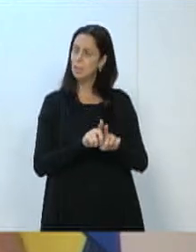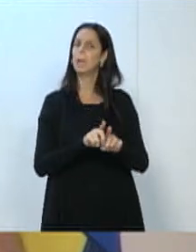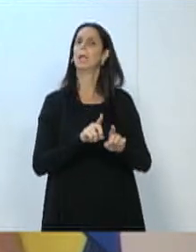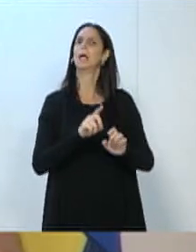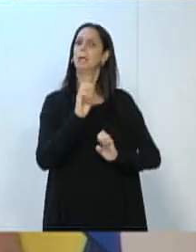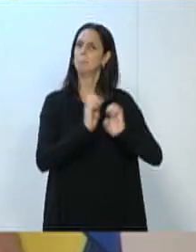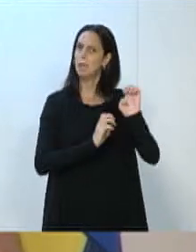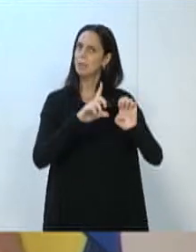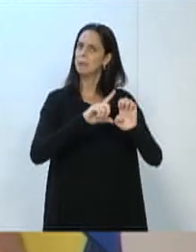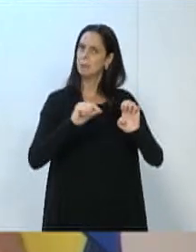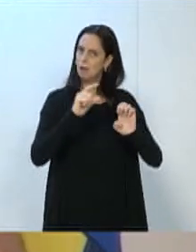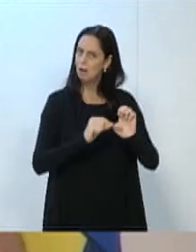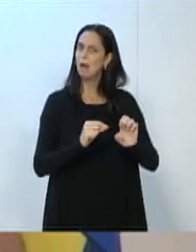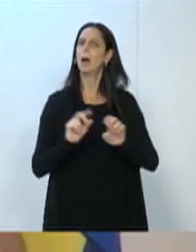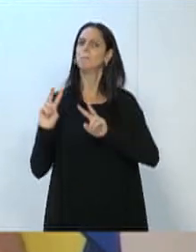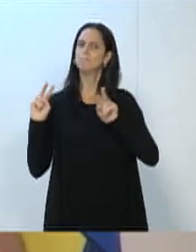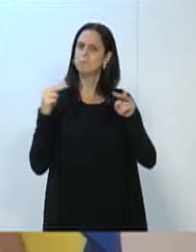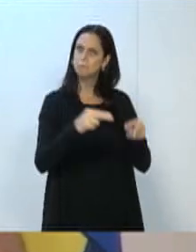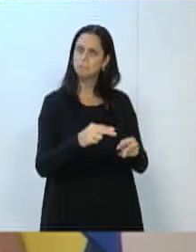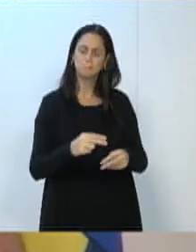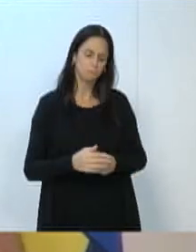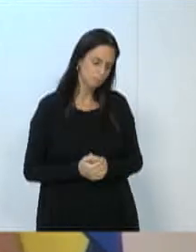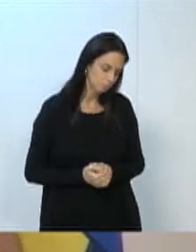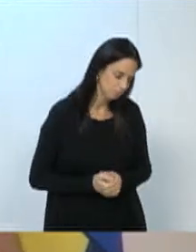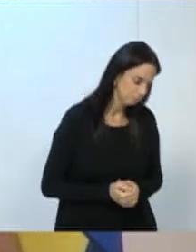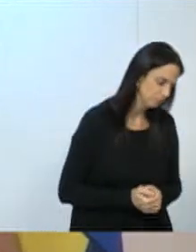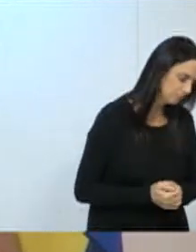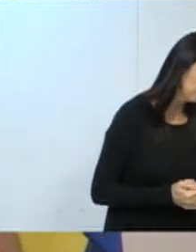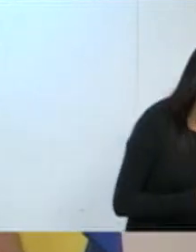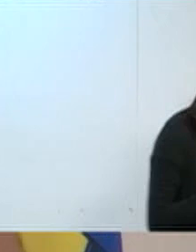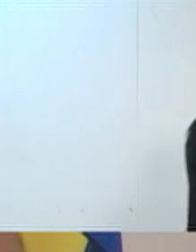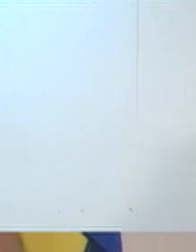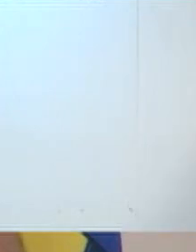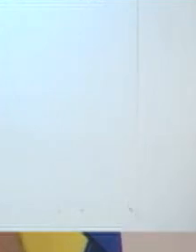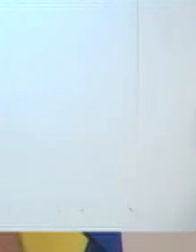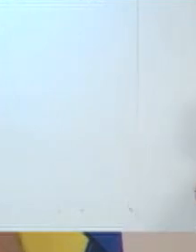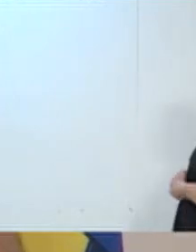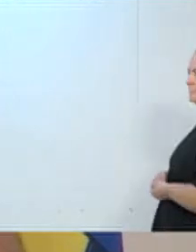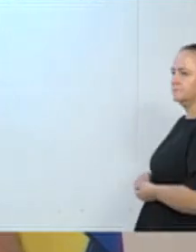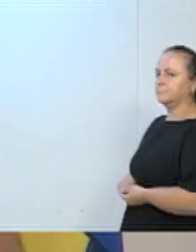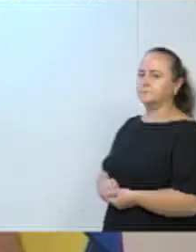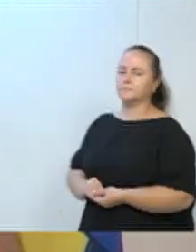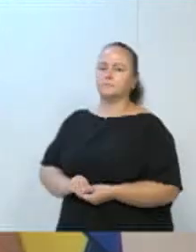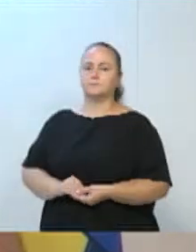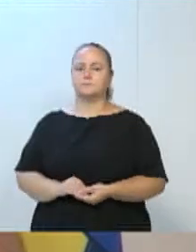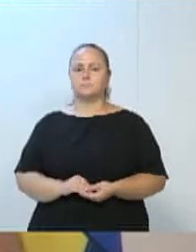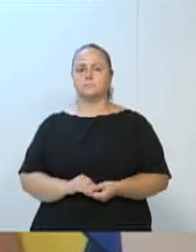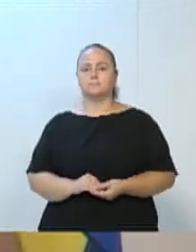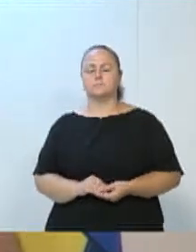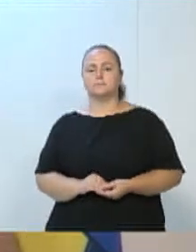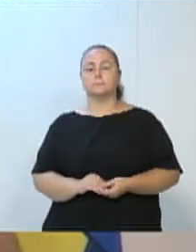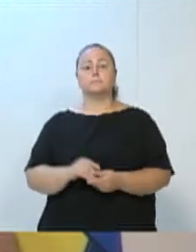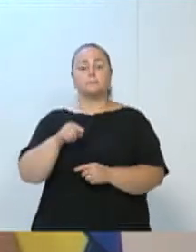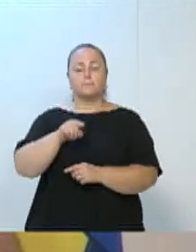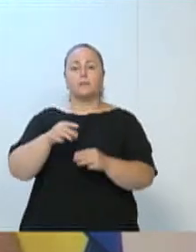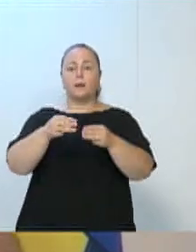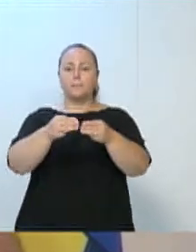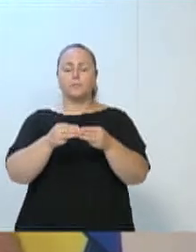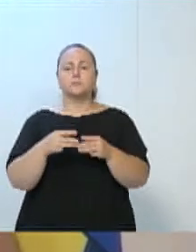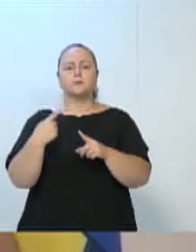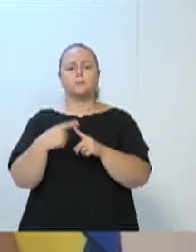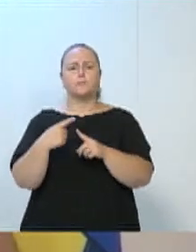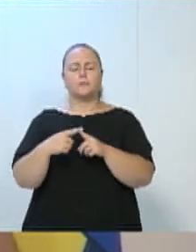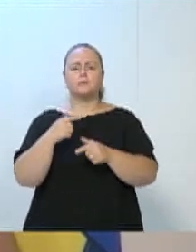é aqui reconhecimento Inclusive a Moção foi é pelos serviços